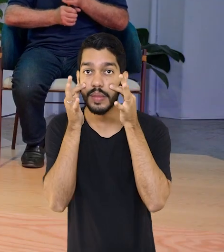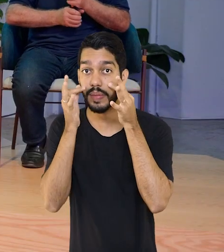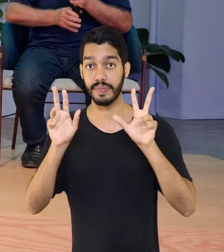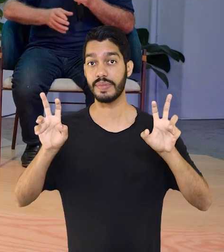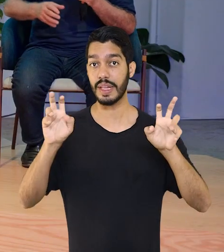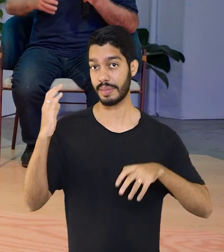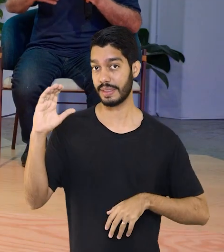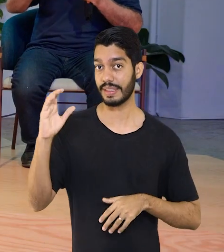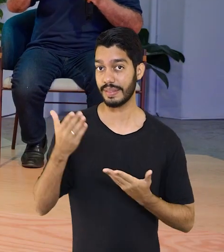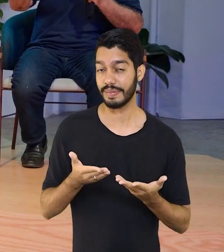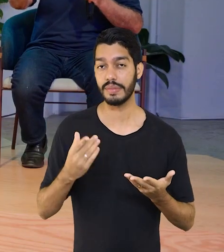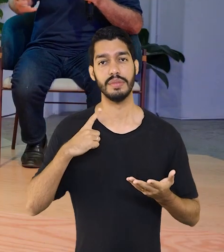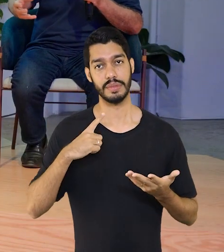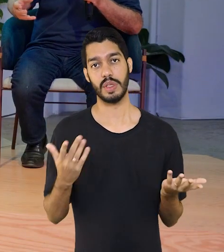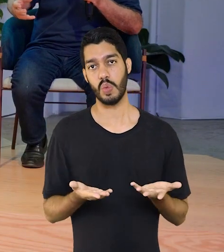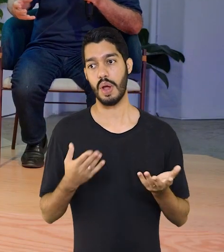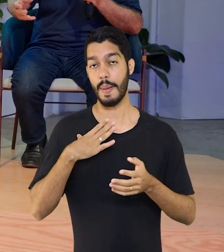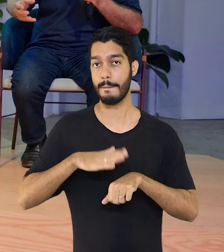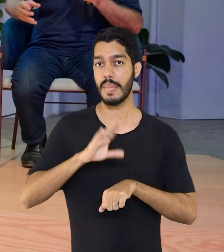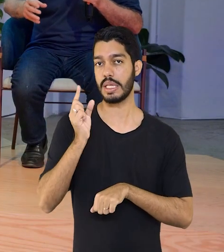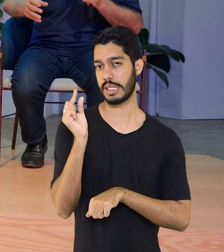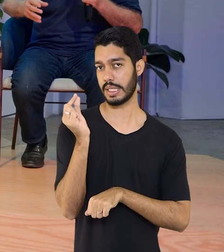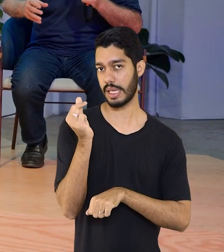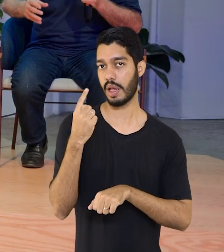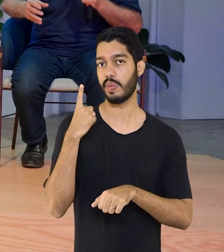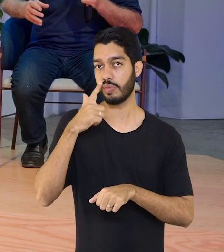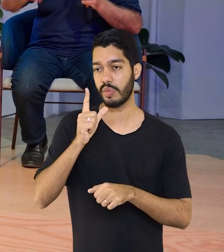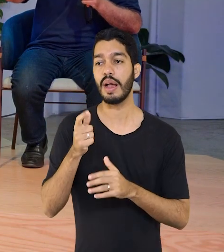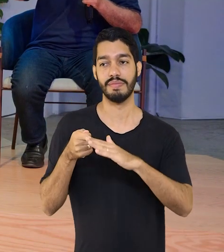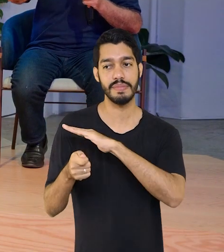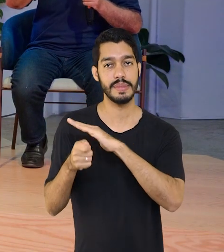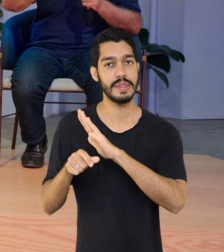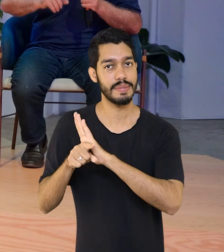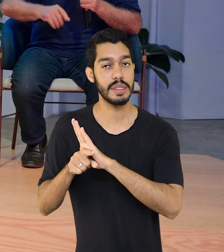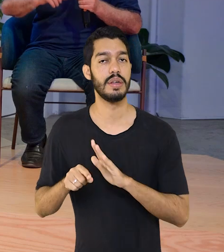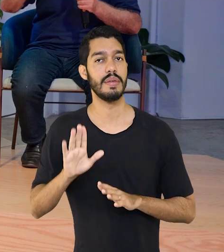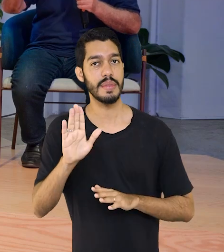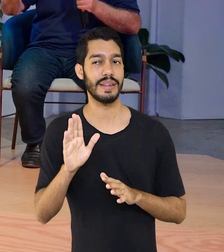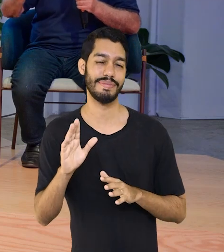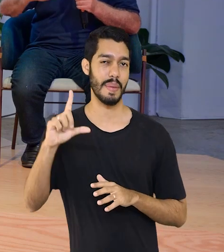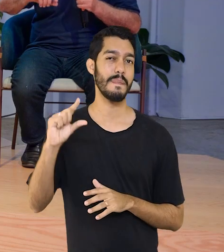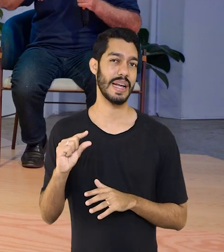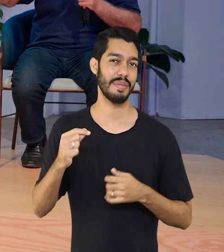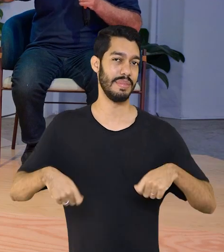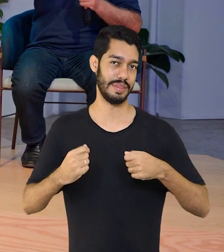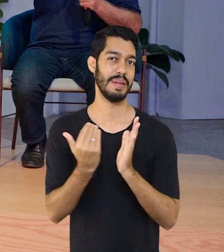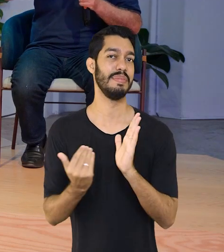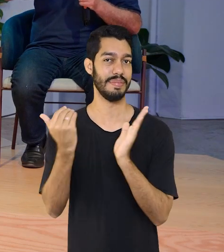da ciência, que passou a ter muito mais dinheiro para pesquisar, mas ainda muito menos do que preciso,